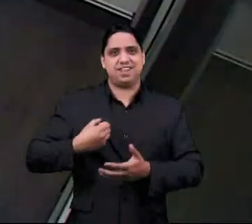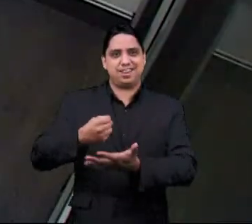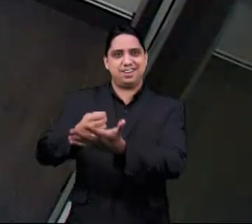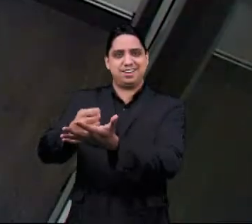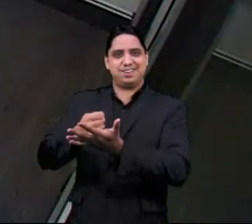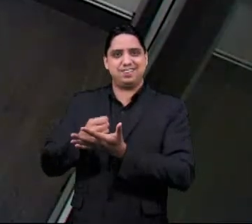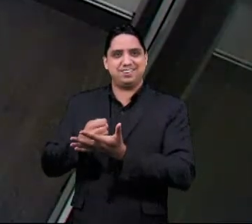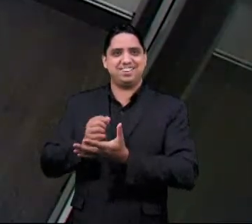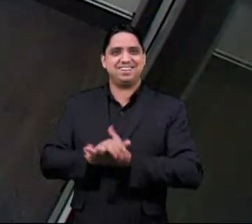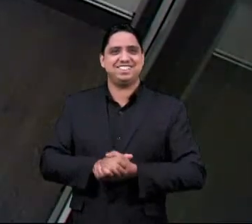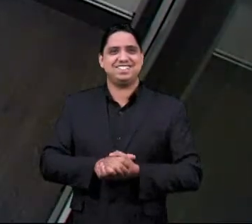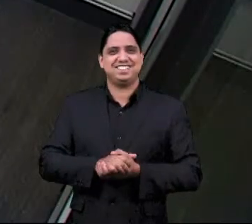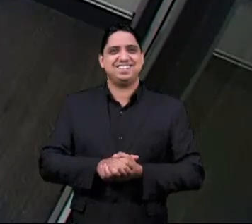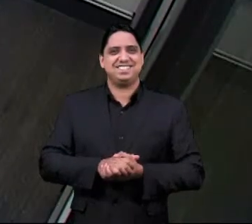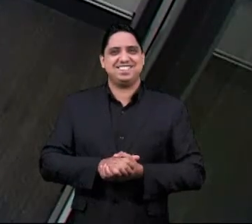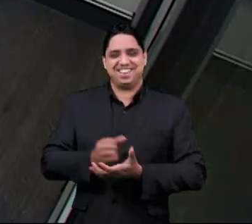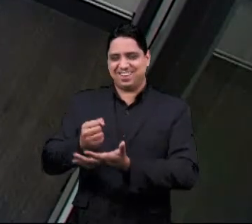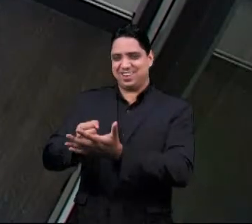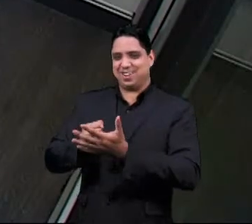suporte, né? Luxuoso.